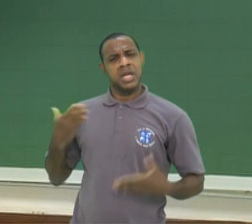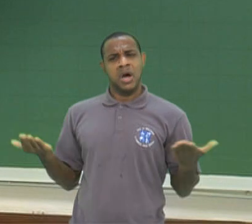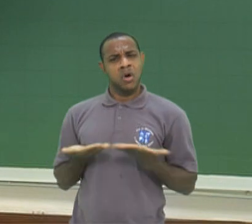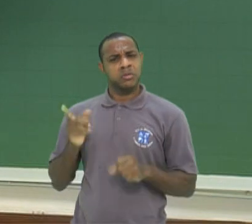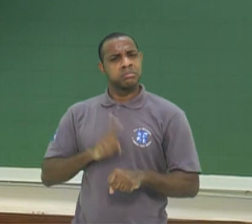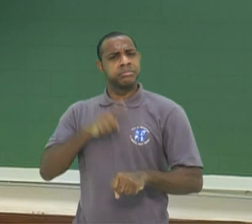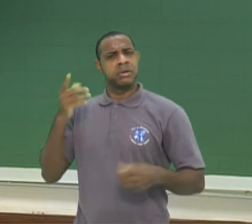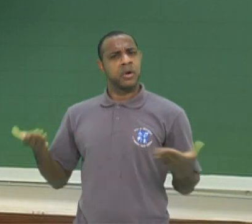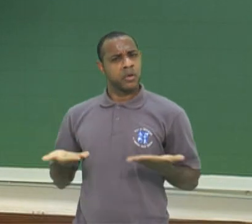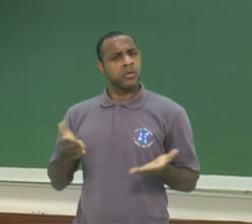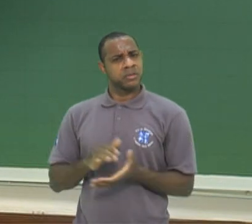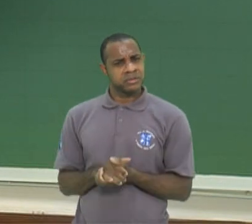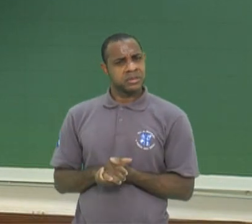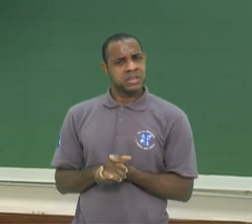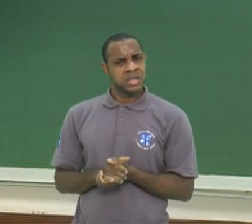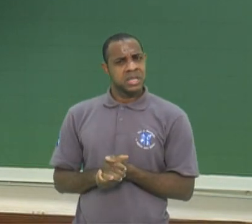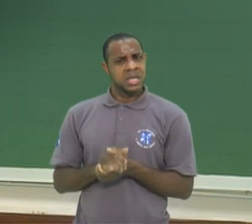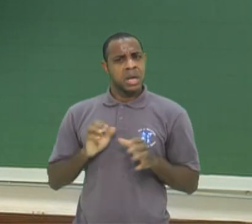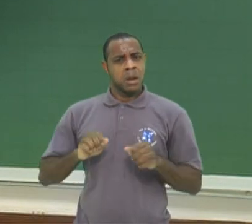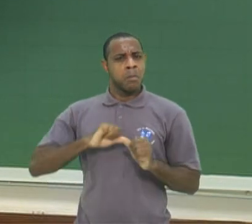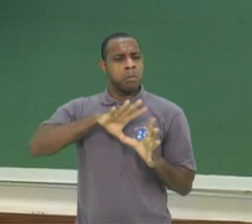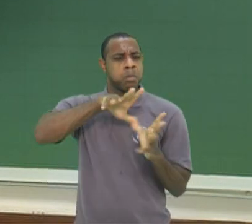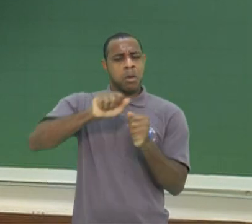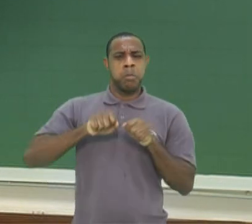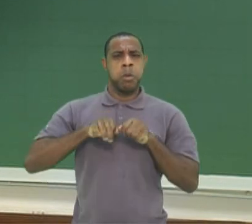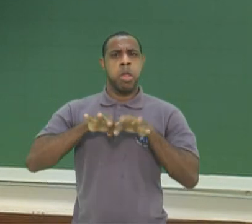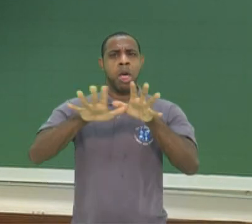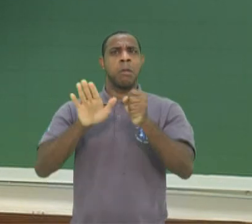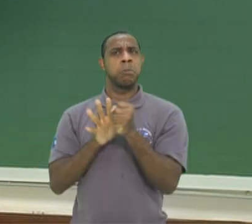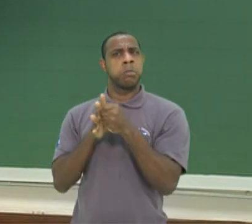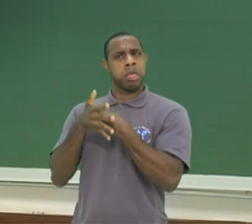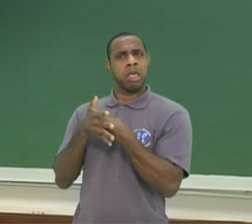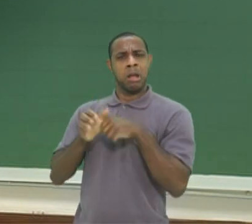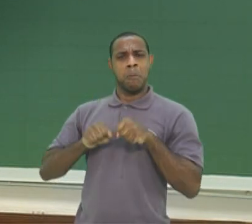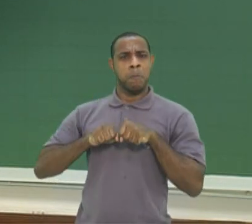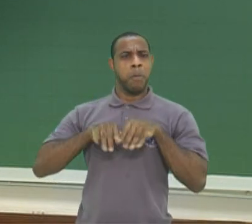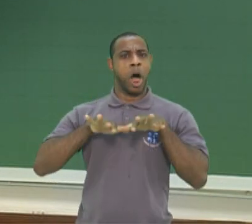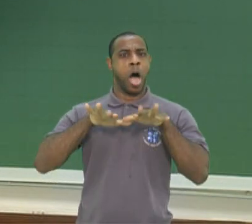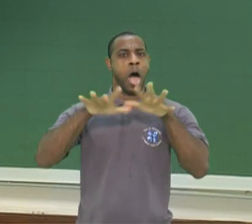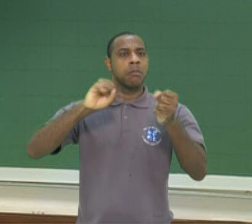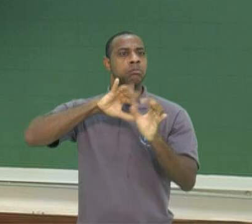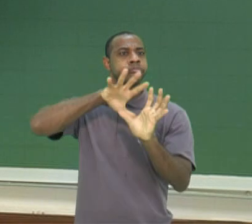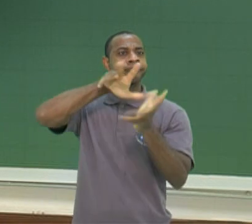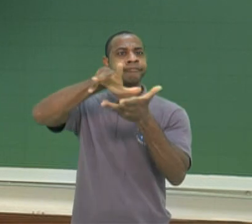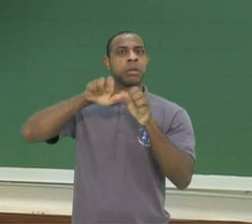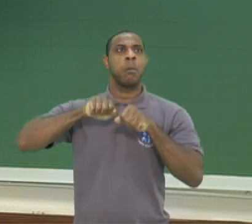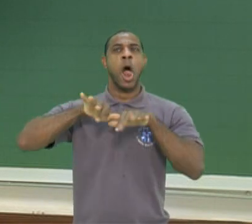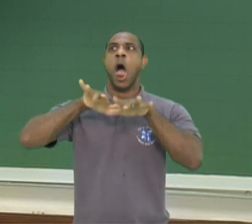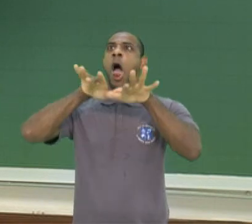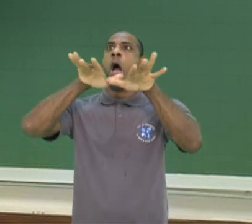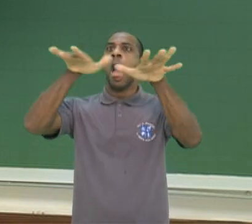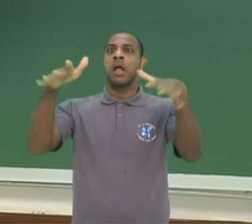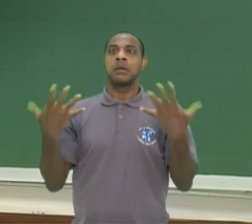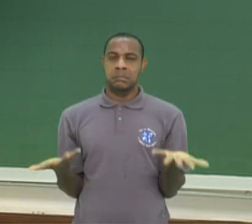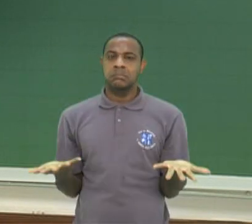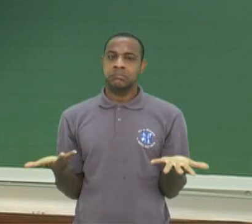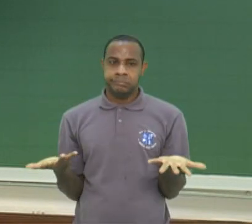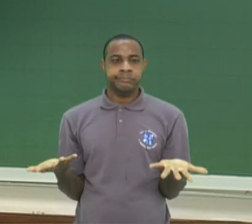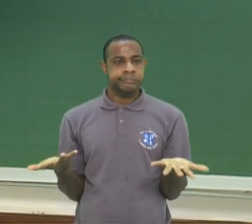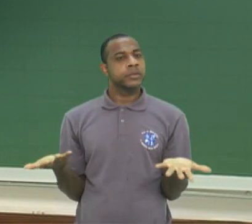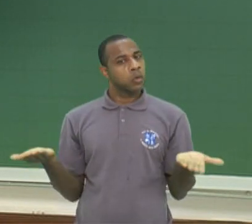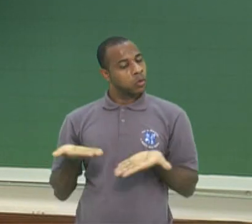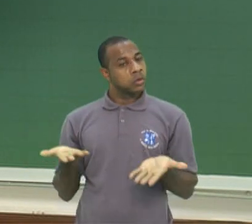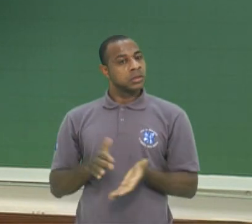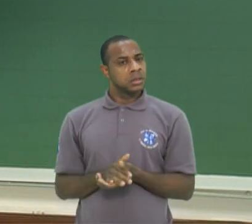nesses dias? A pandemia do coronavírus não alcançou o mundo como um todo? E alcançar o